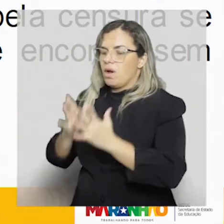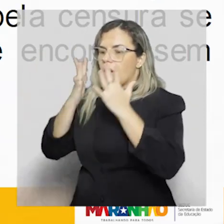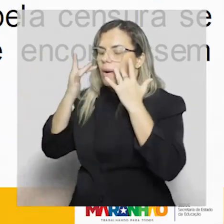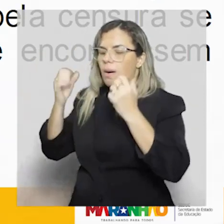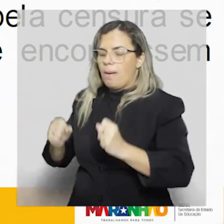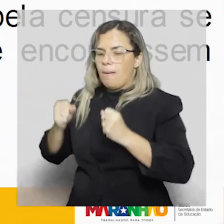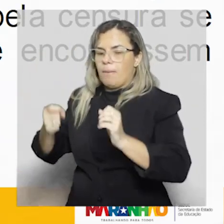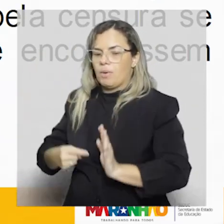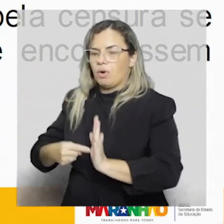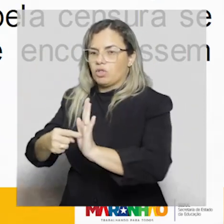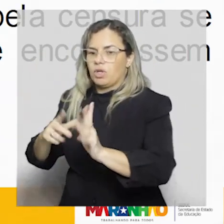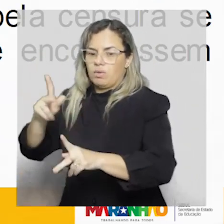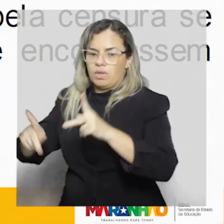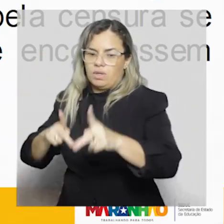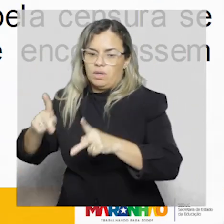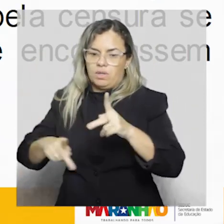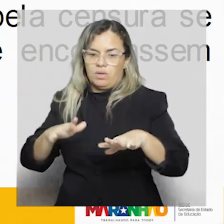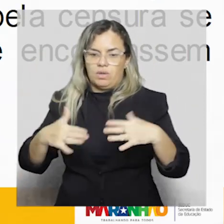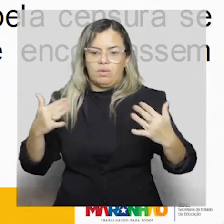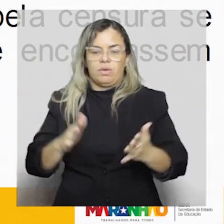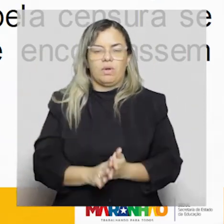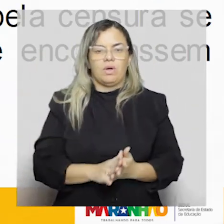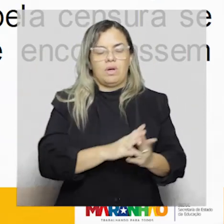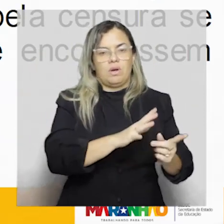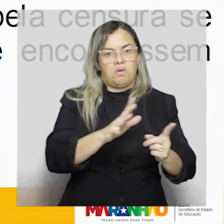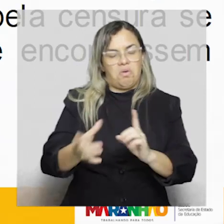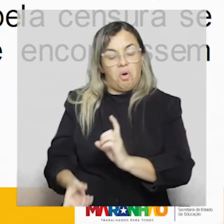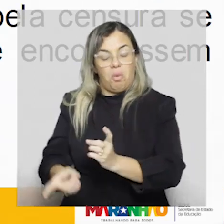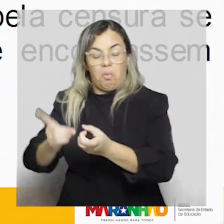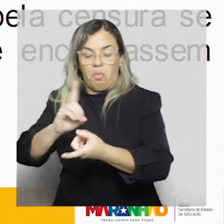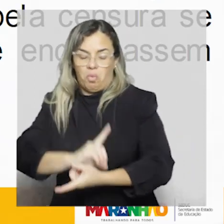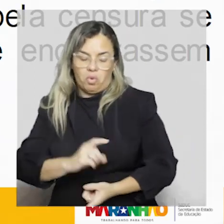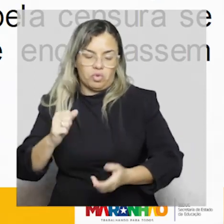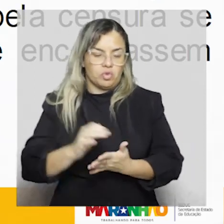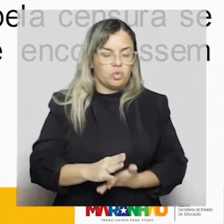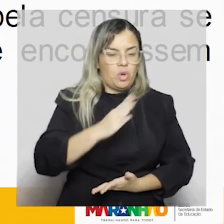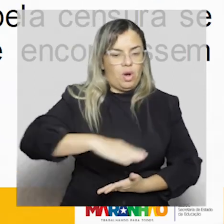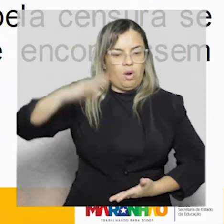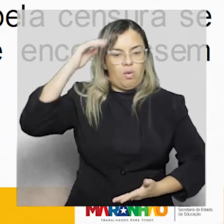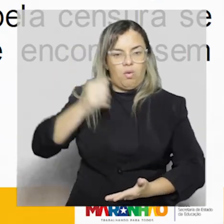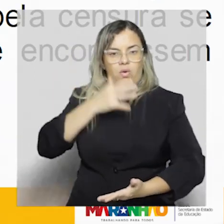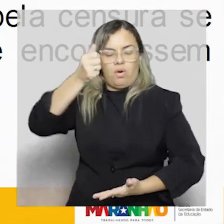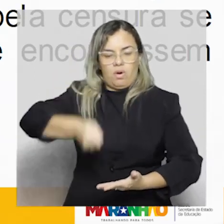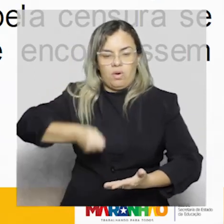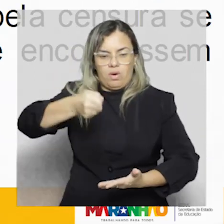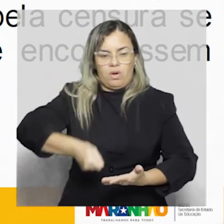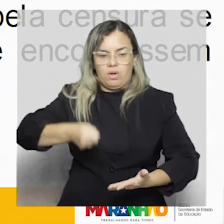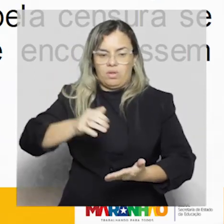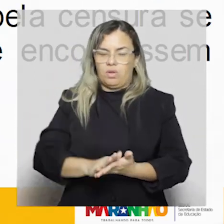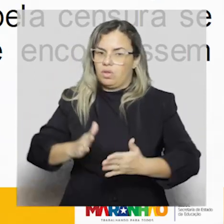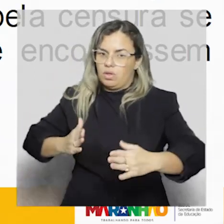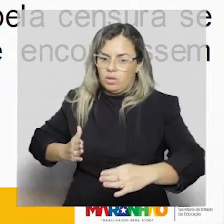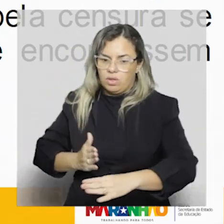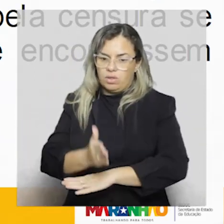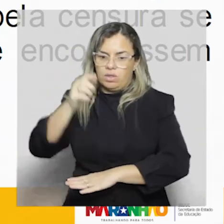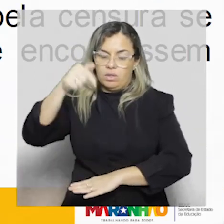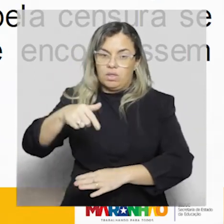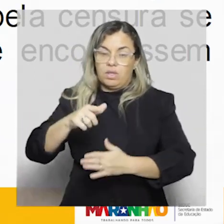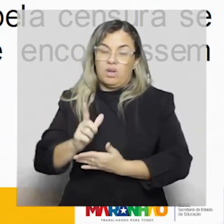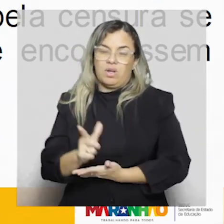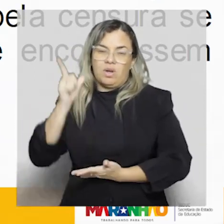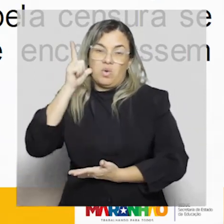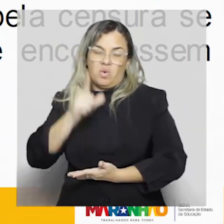mostrado ao público. Manifestações contrárias ao governo militar só passavam pela censura se